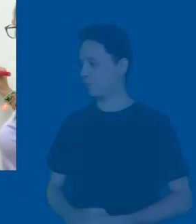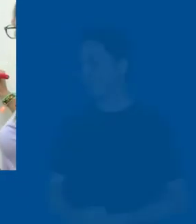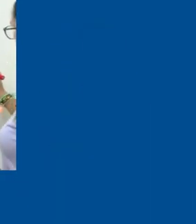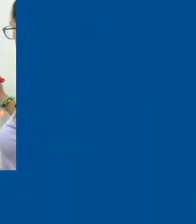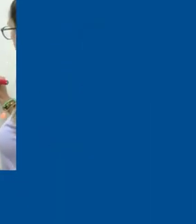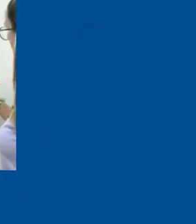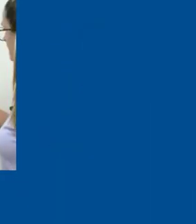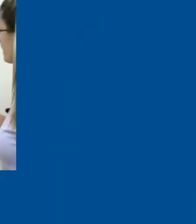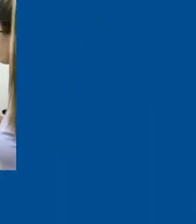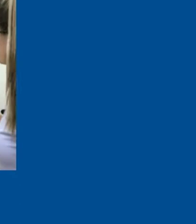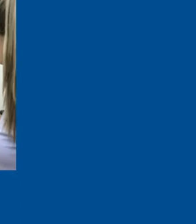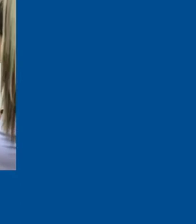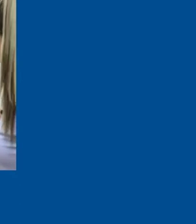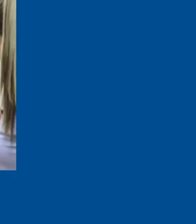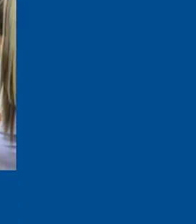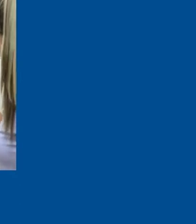2.